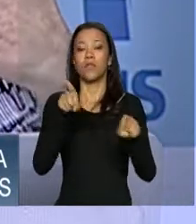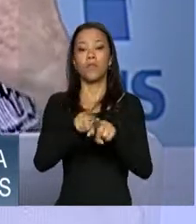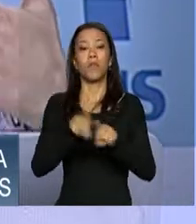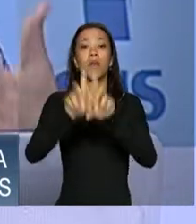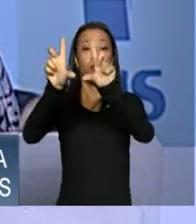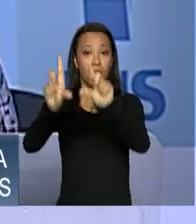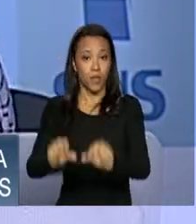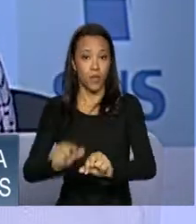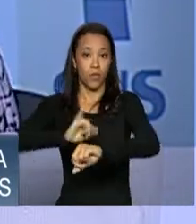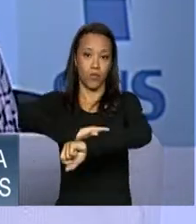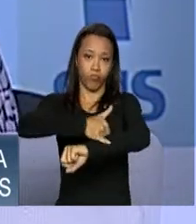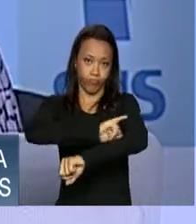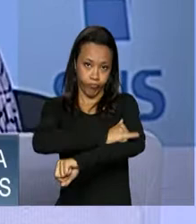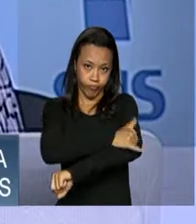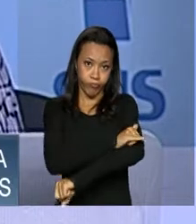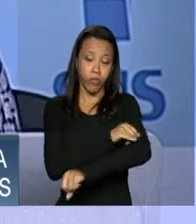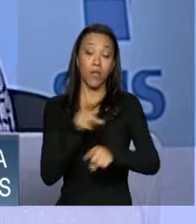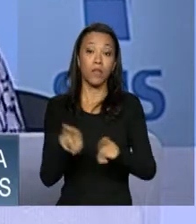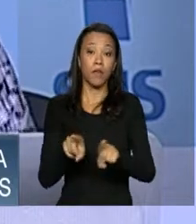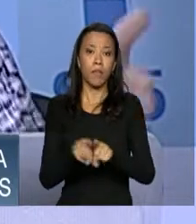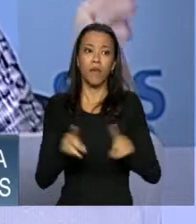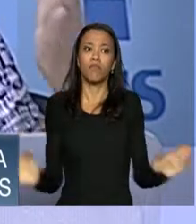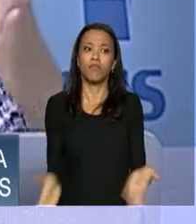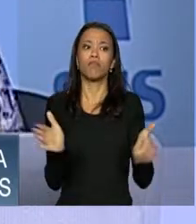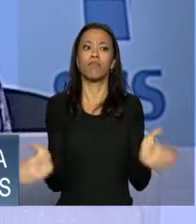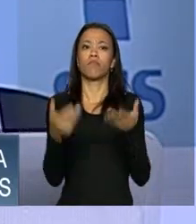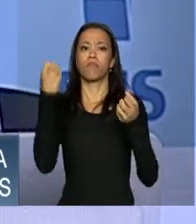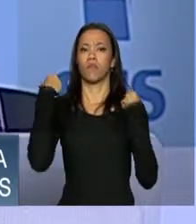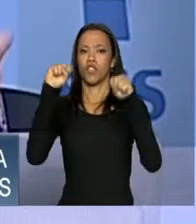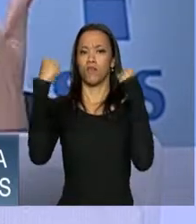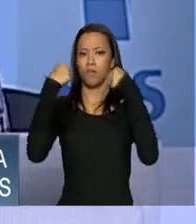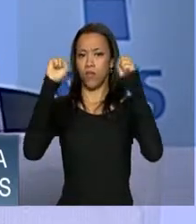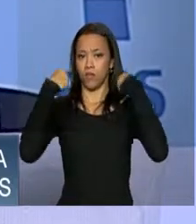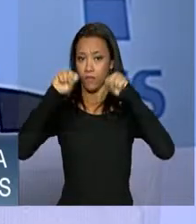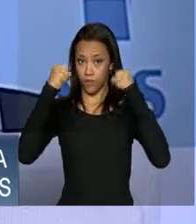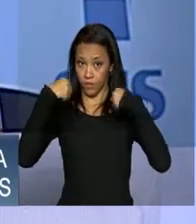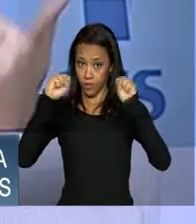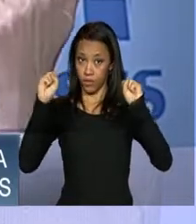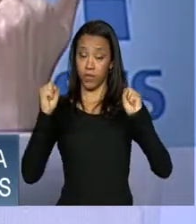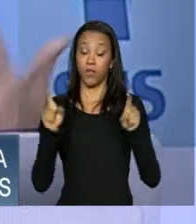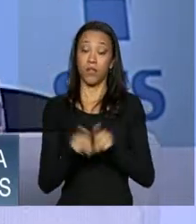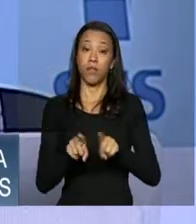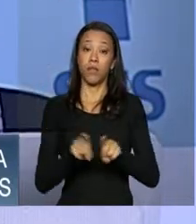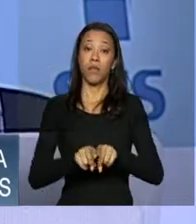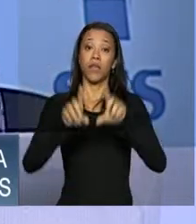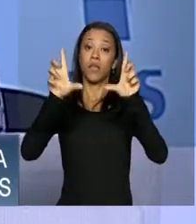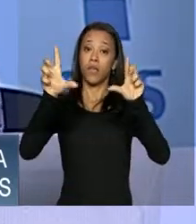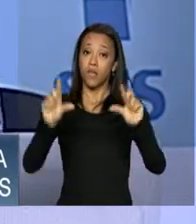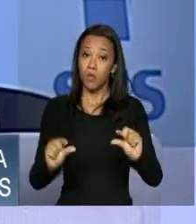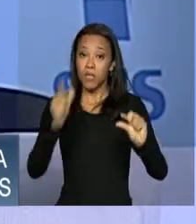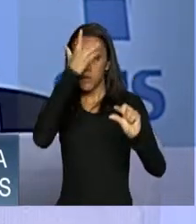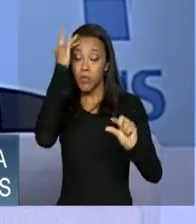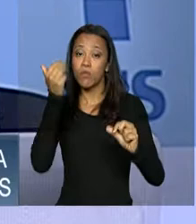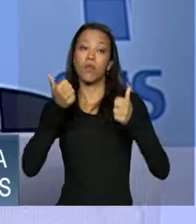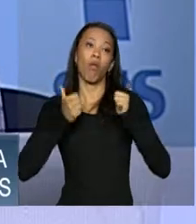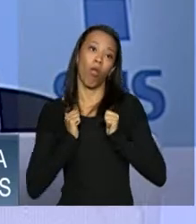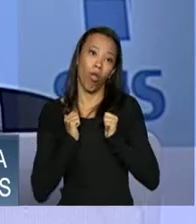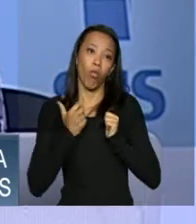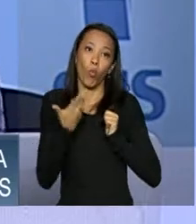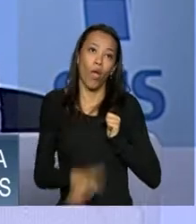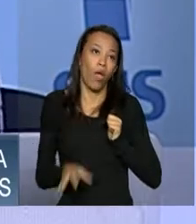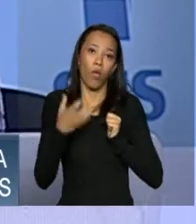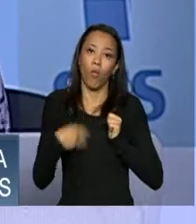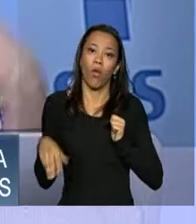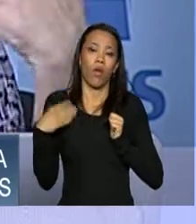obesidade, aumentar a prática da atividade física, reduzir os inativos, aumentar o consumo de